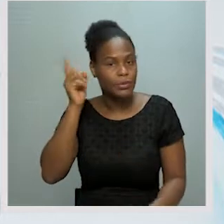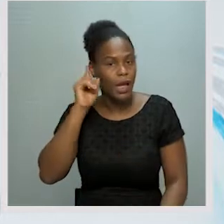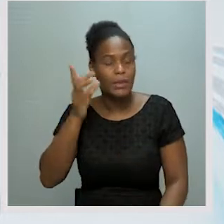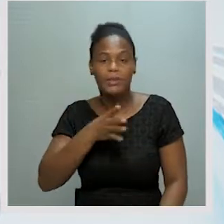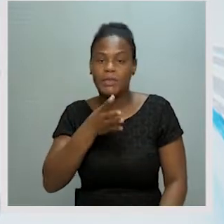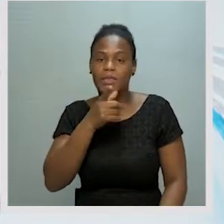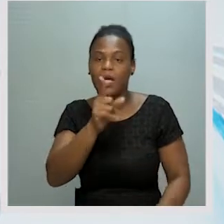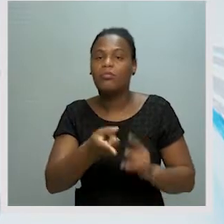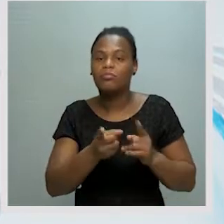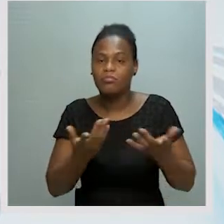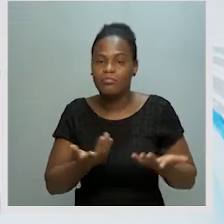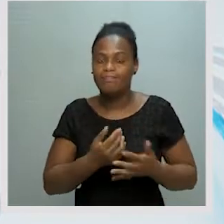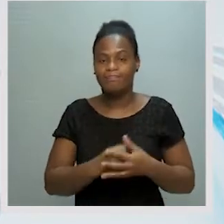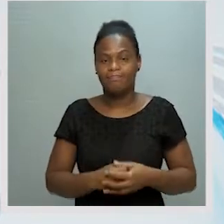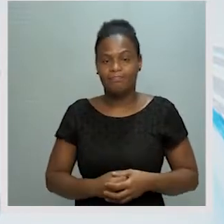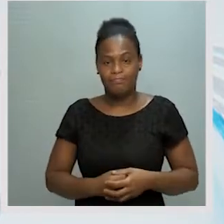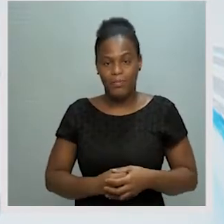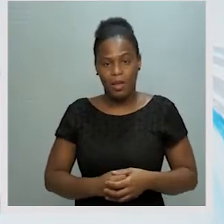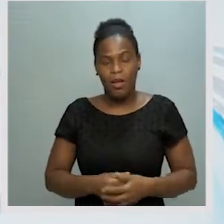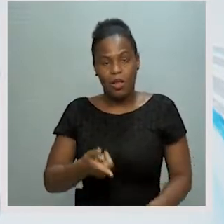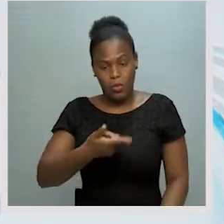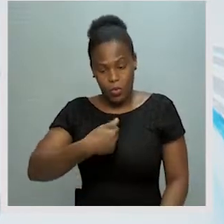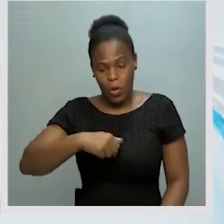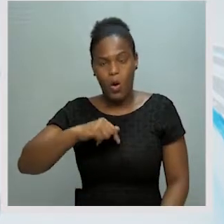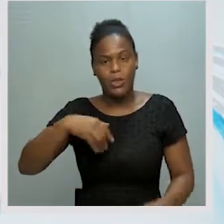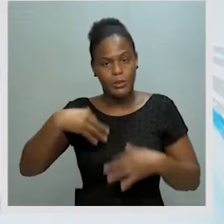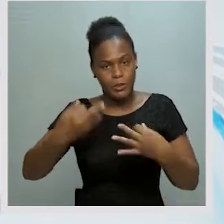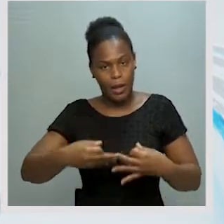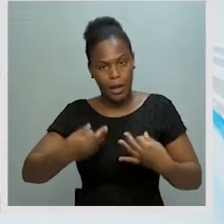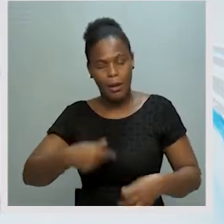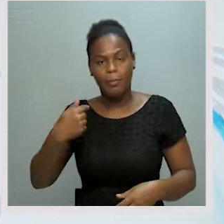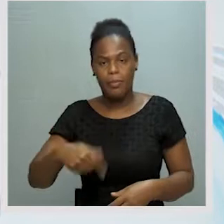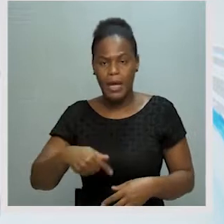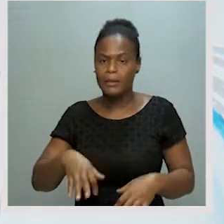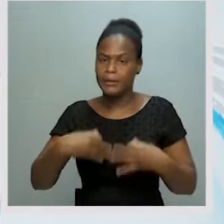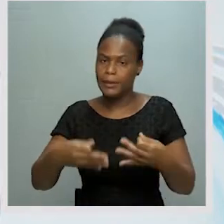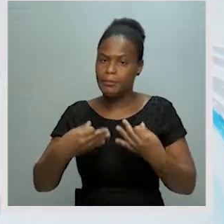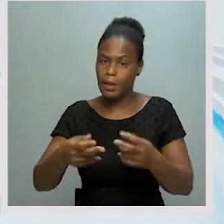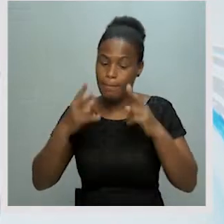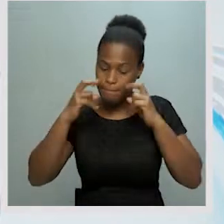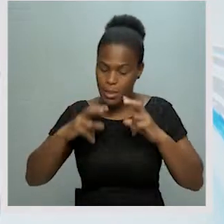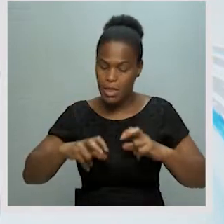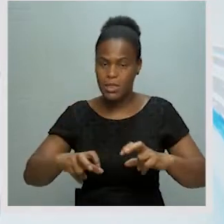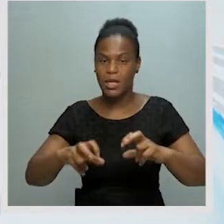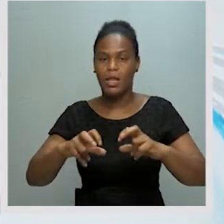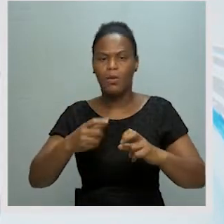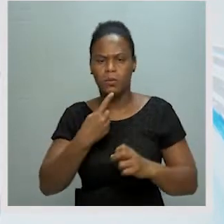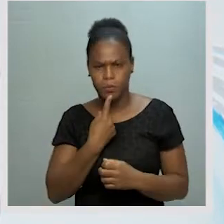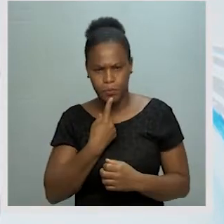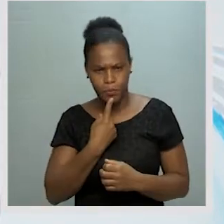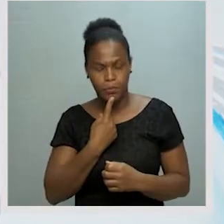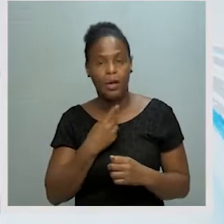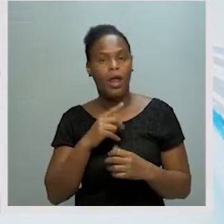importante dizer-vos o seguinte: temos sempre que pesquisar e